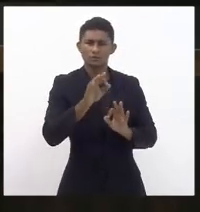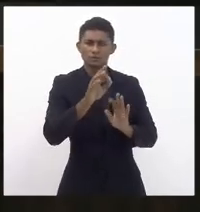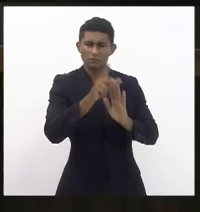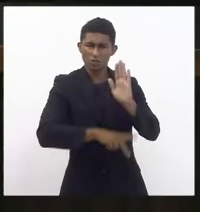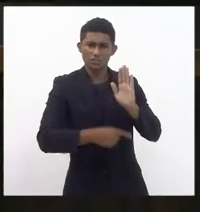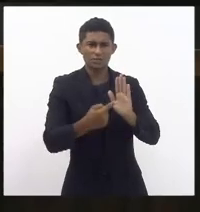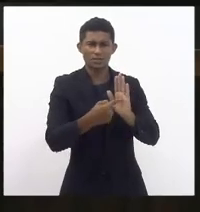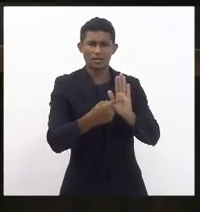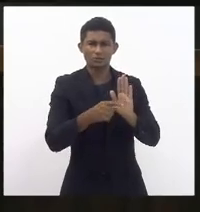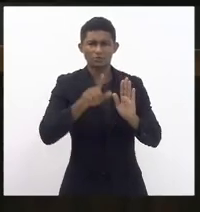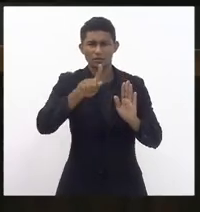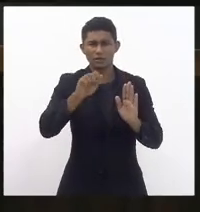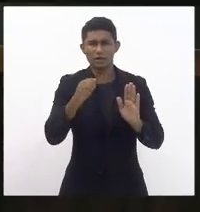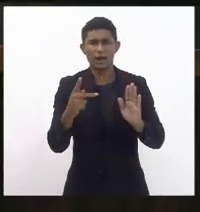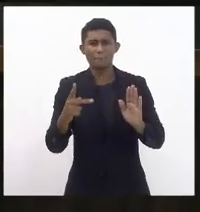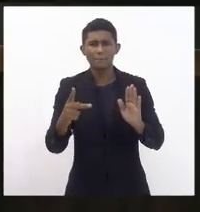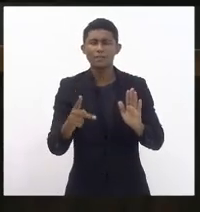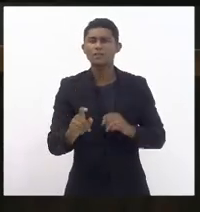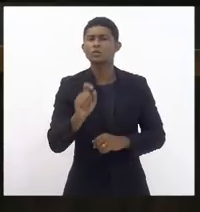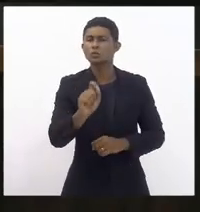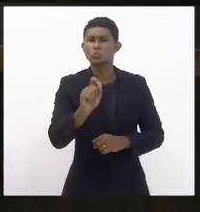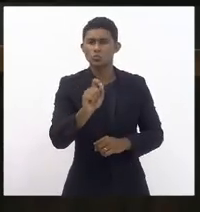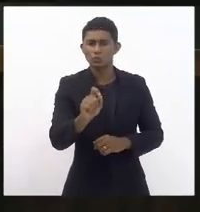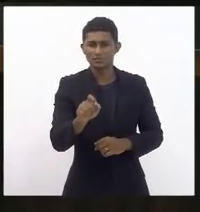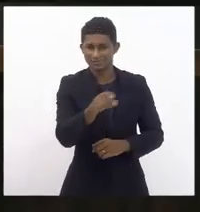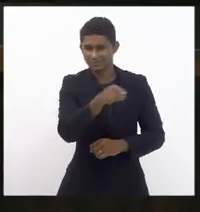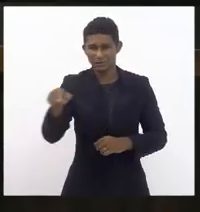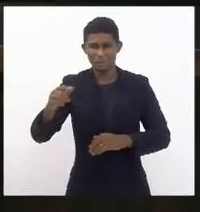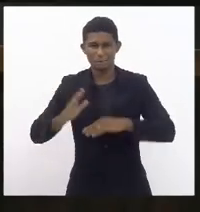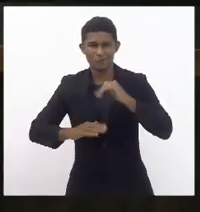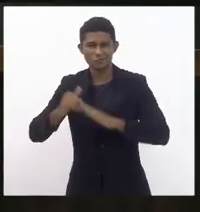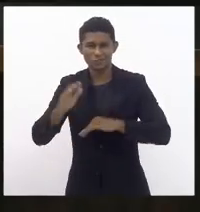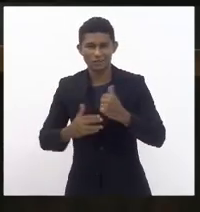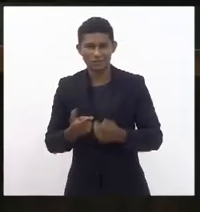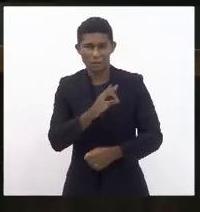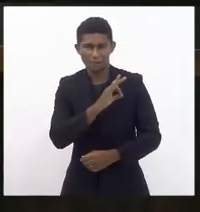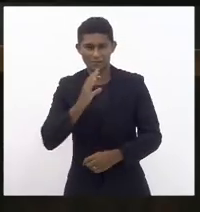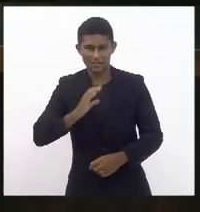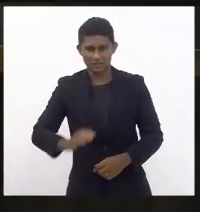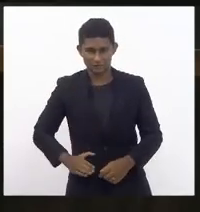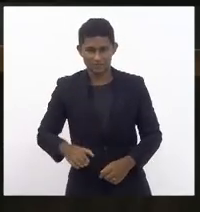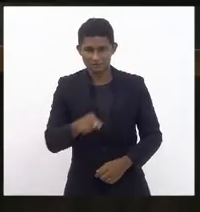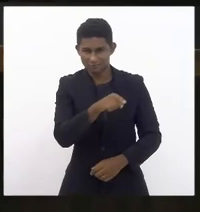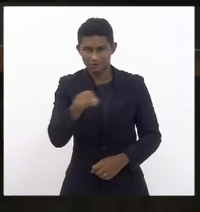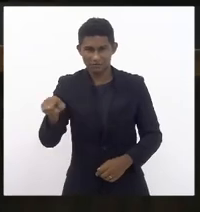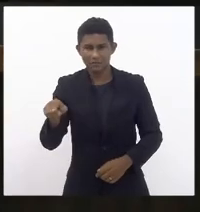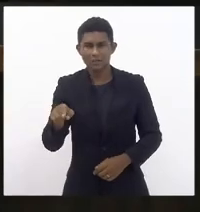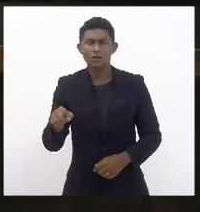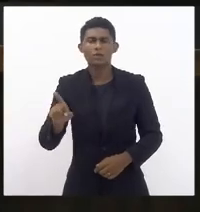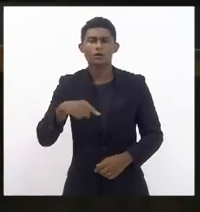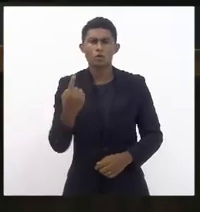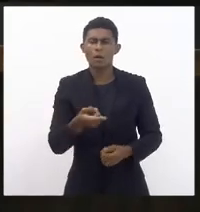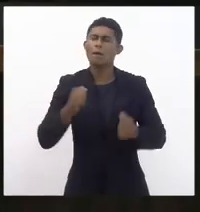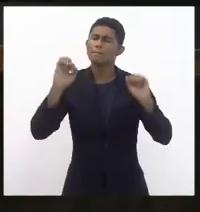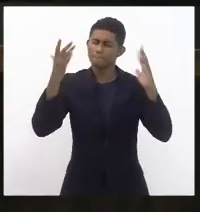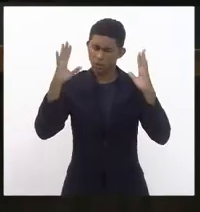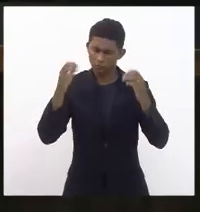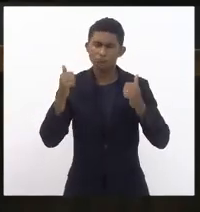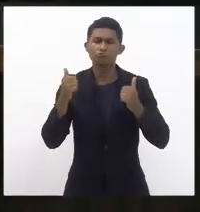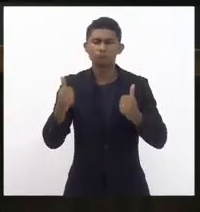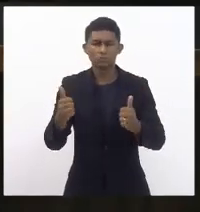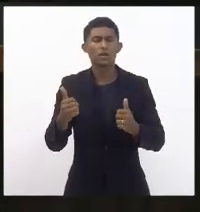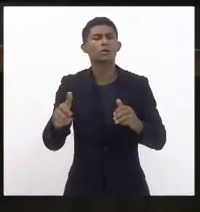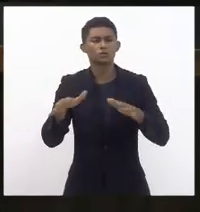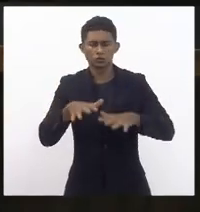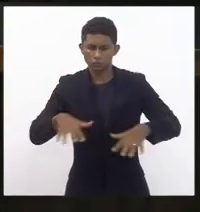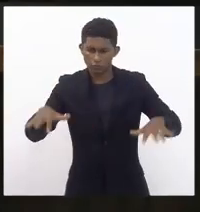da ghp que a gratificação de habilitação profissional para os policiais civis a gente vai applaudir todos